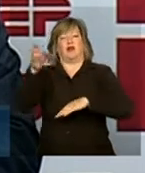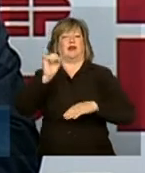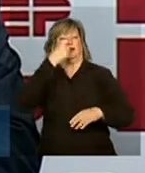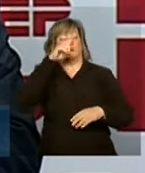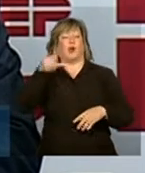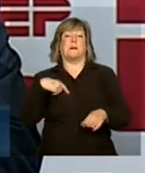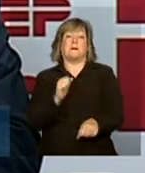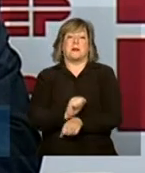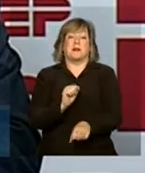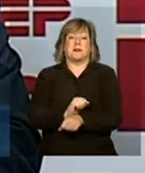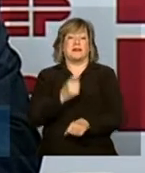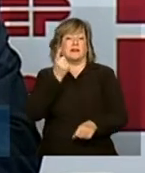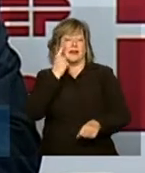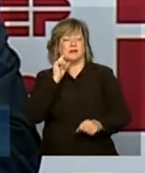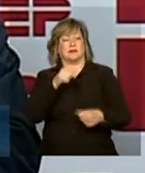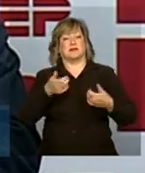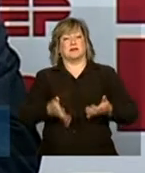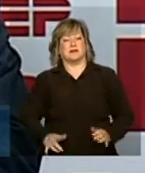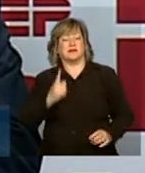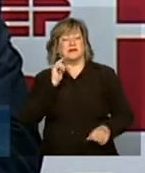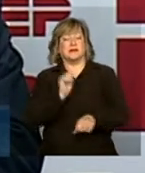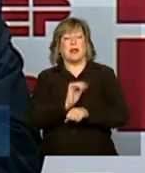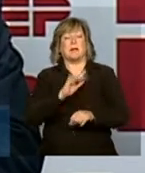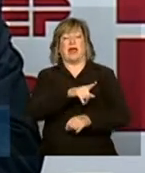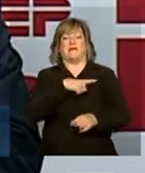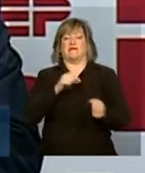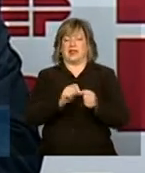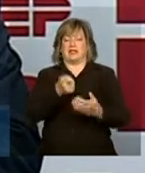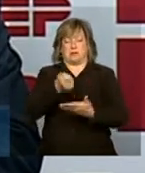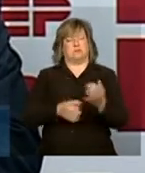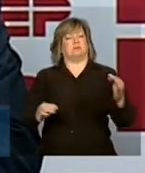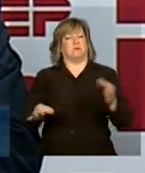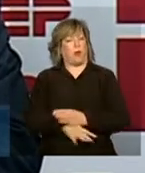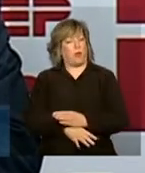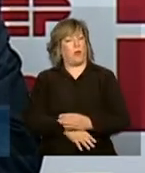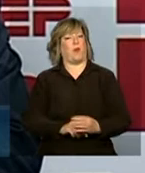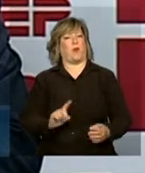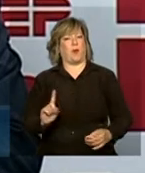estamos aguardando, mas ela fez questão de concluir a prova.